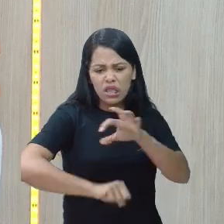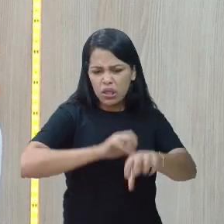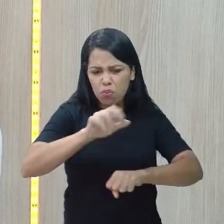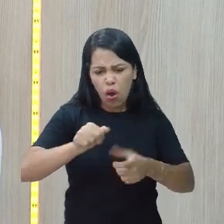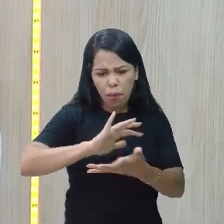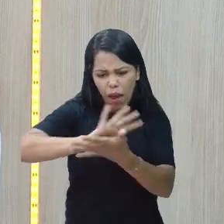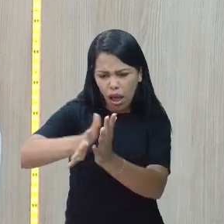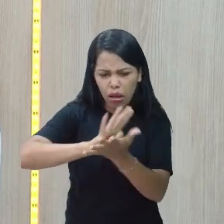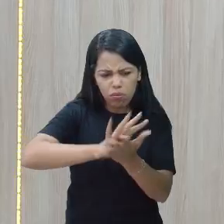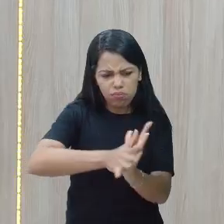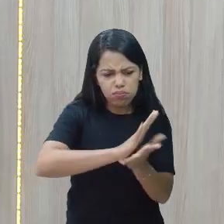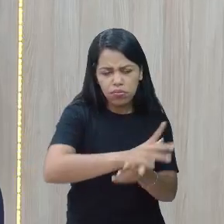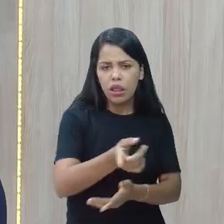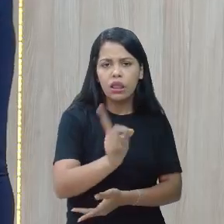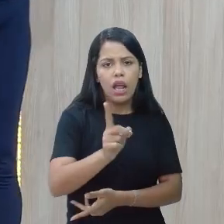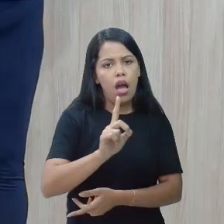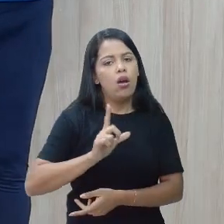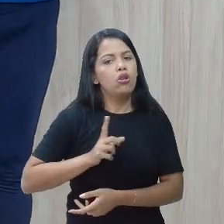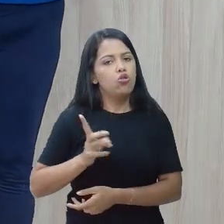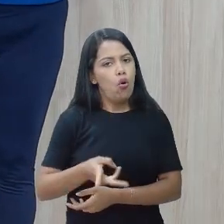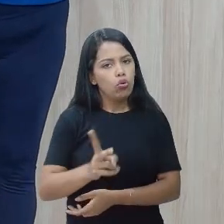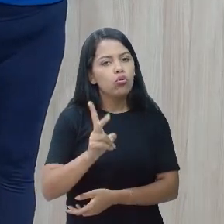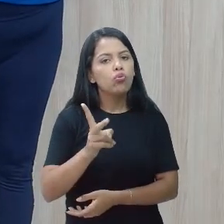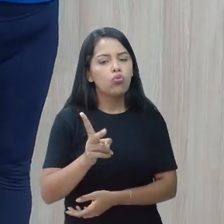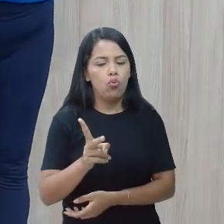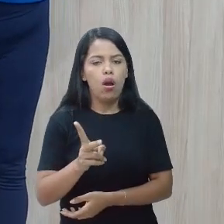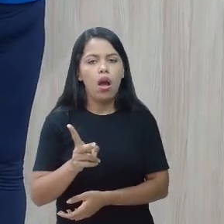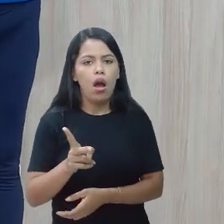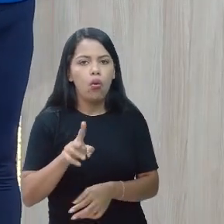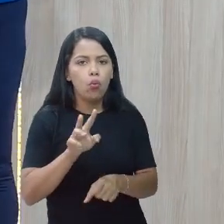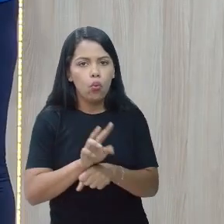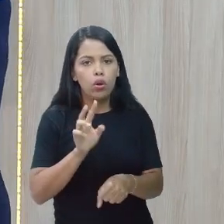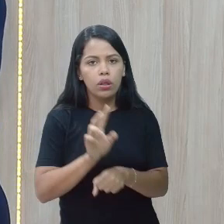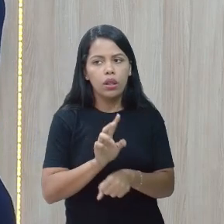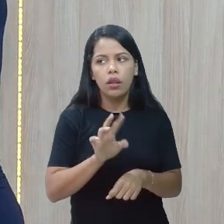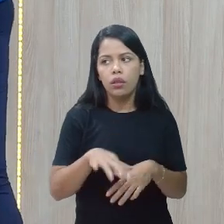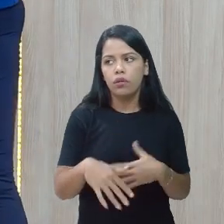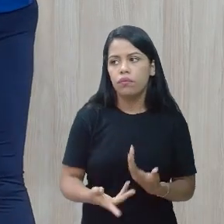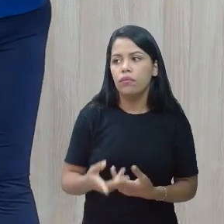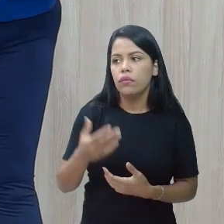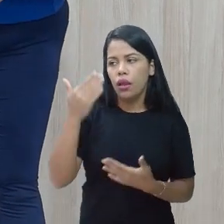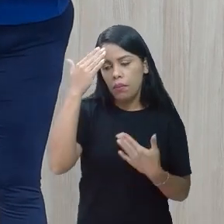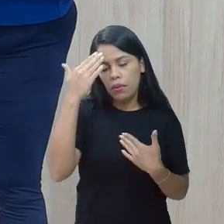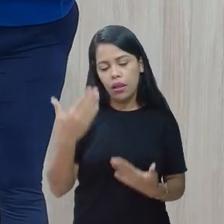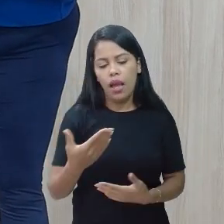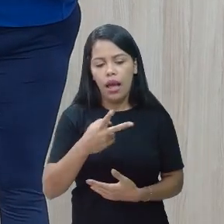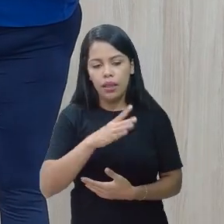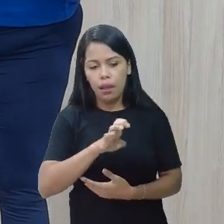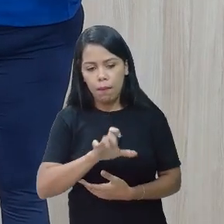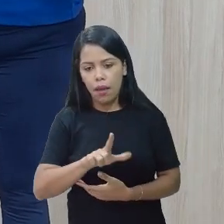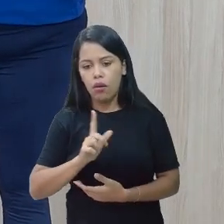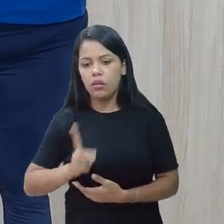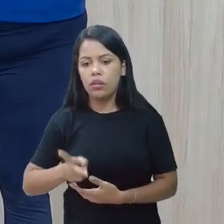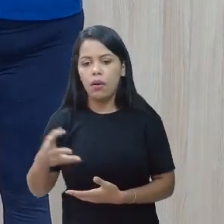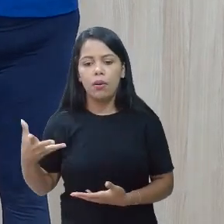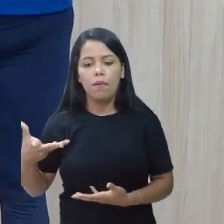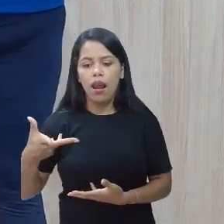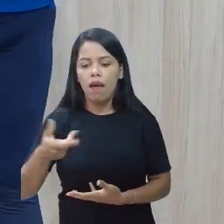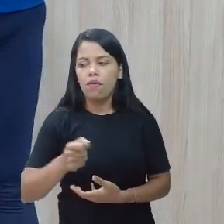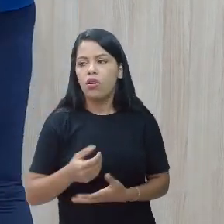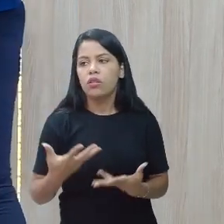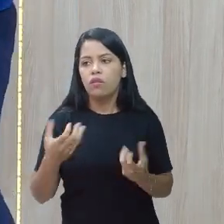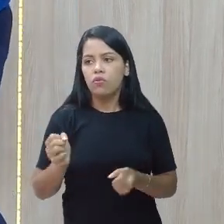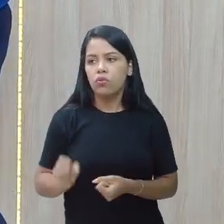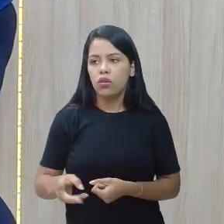os índios. Exatamente, muito. Eles têm muito a nos ensinar. Obrigada, Bel. Sempre aqui, maravilhosa. Bora lá, vamos seguir, porque a gente tem muita